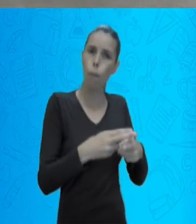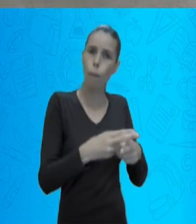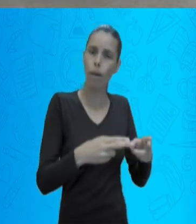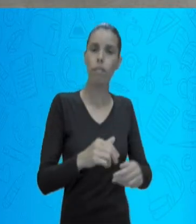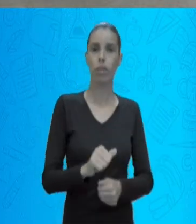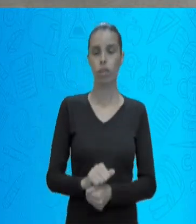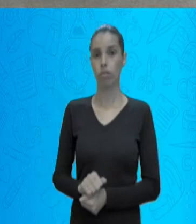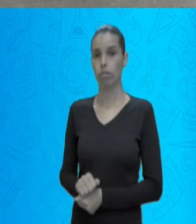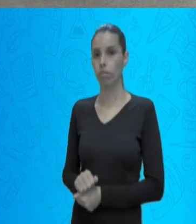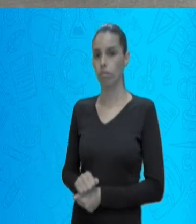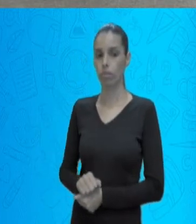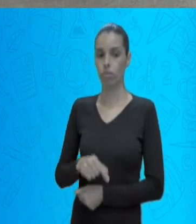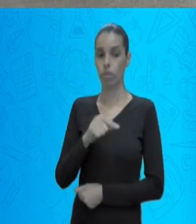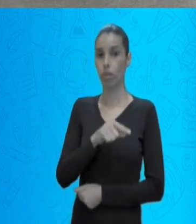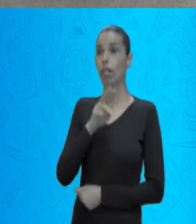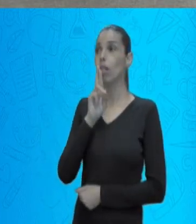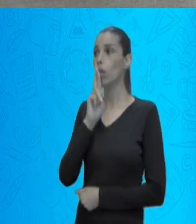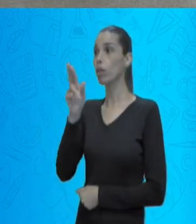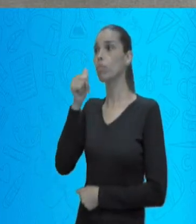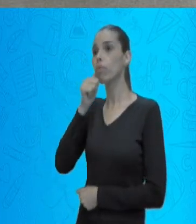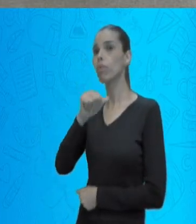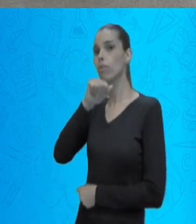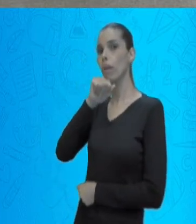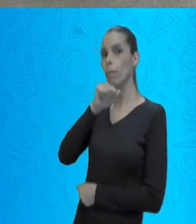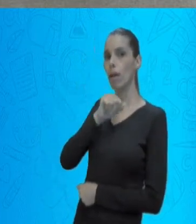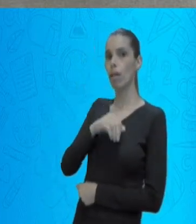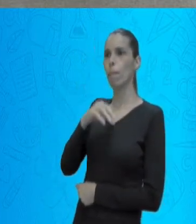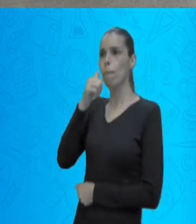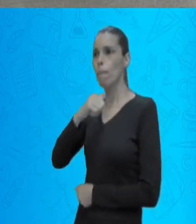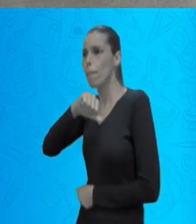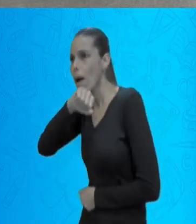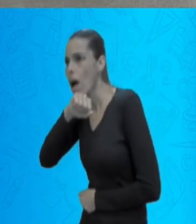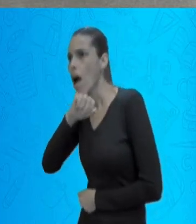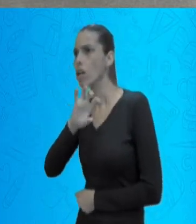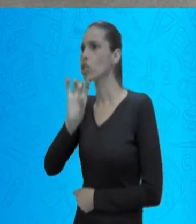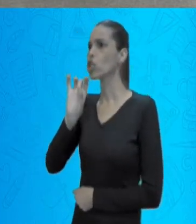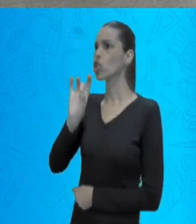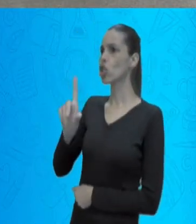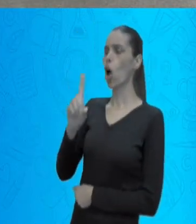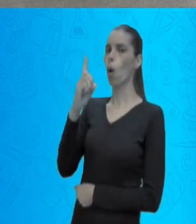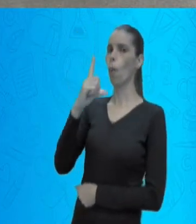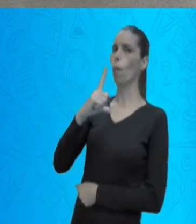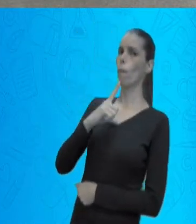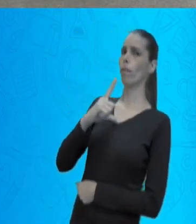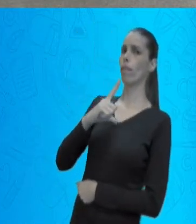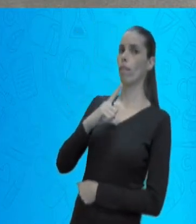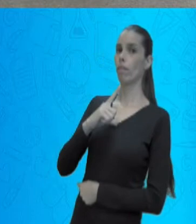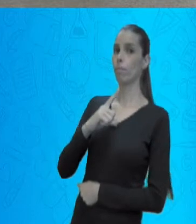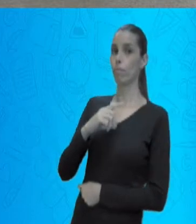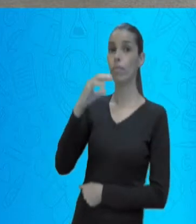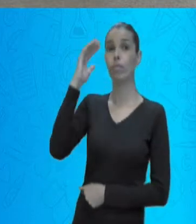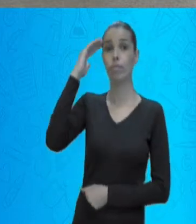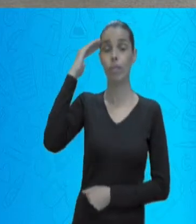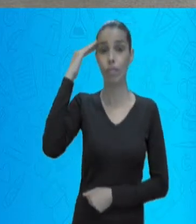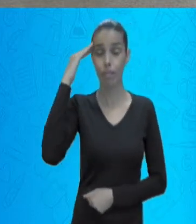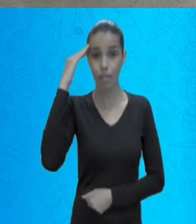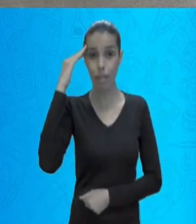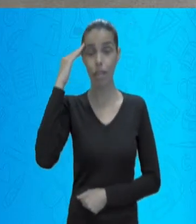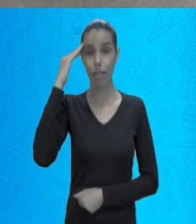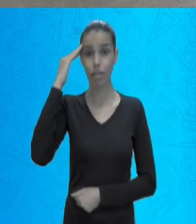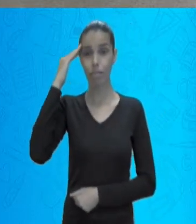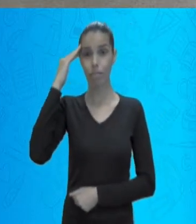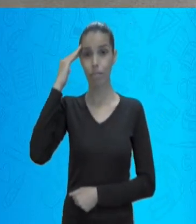quando a gente não usa. Vocês observaram que ela demanda uma pequena pausa na fala? Aqui não teve